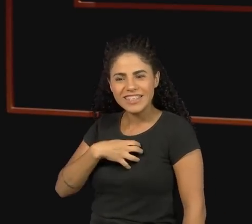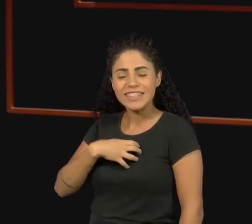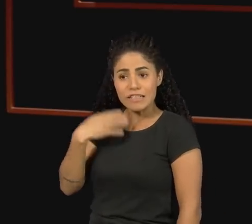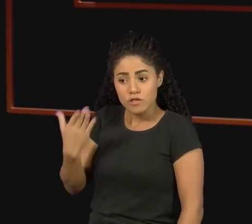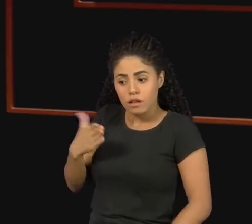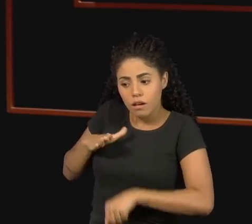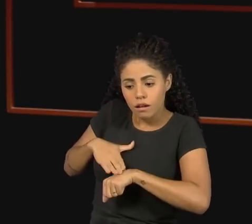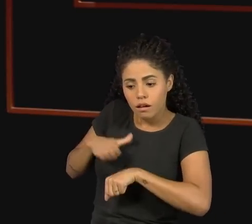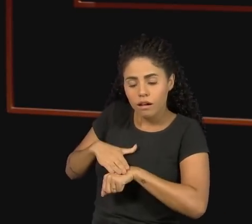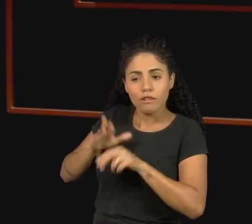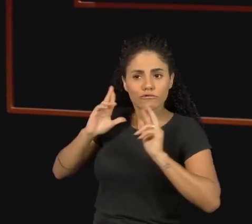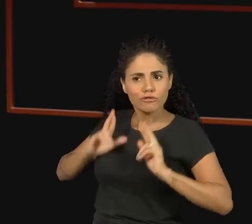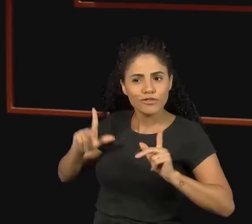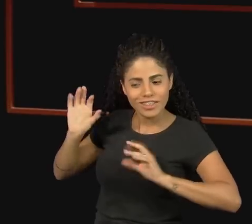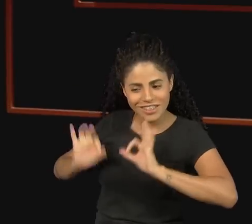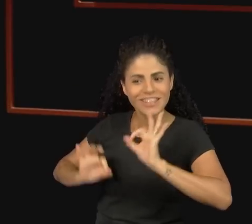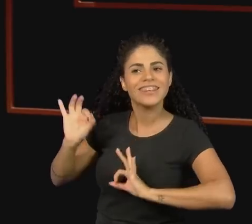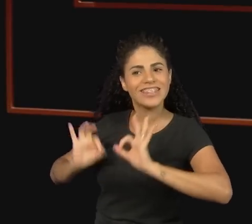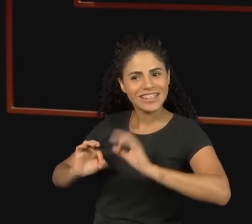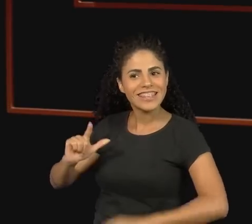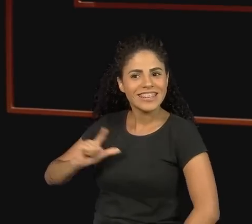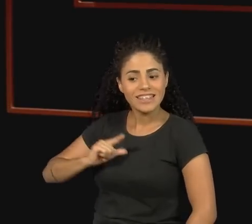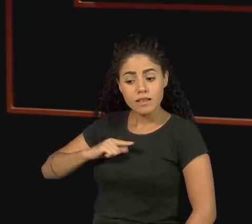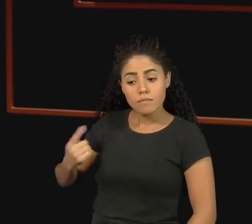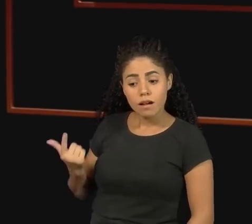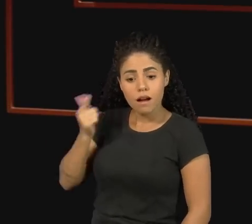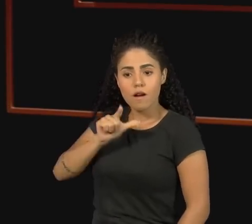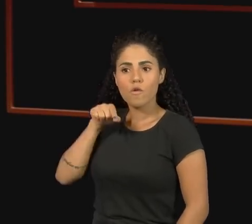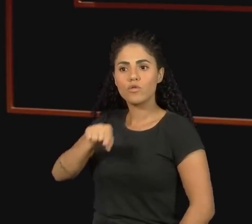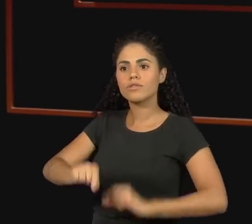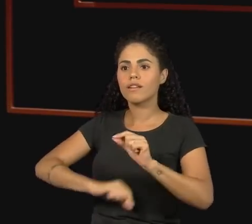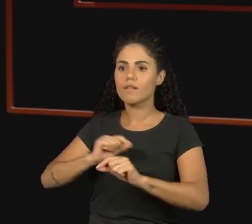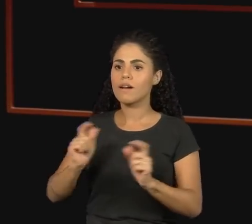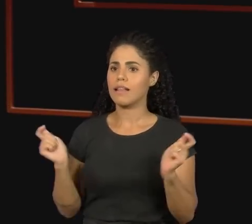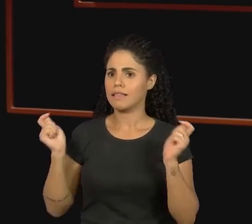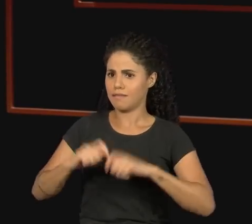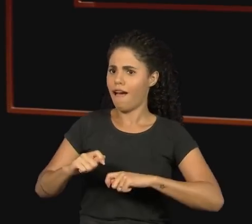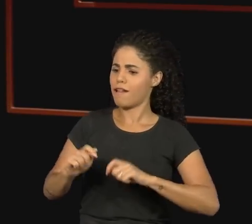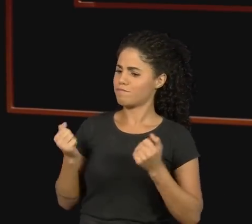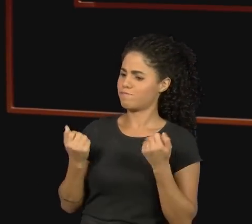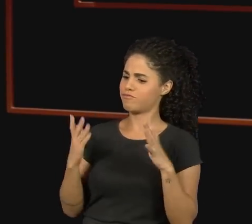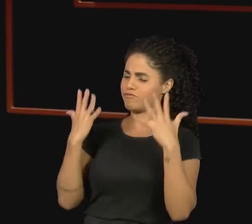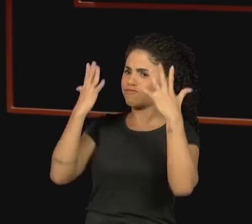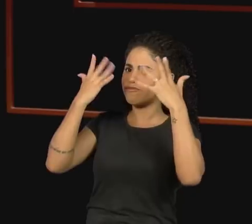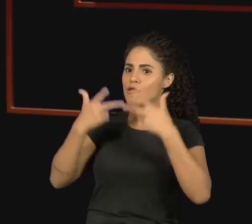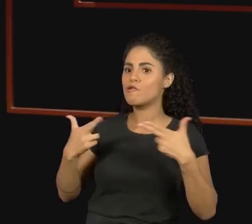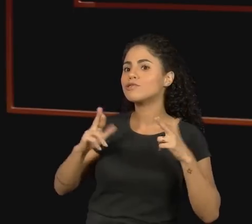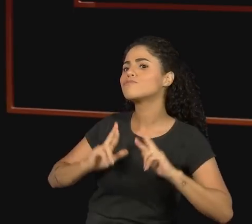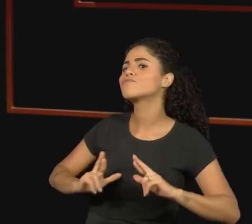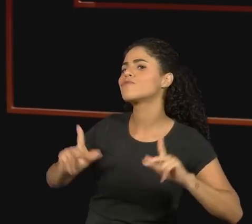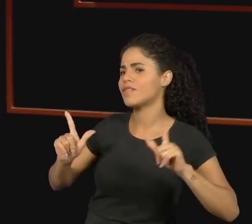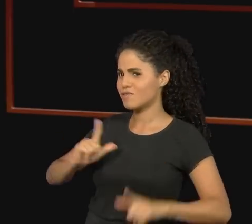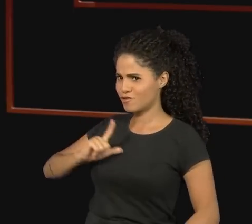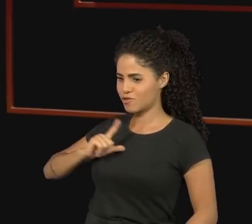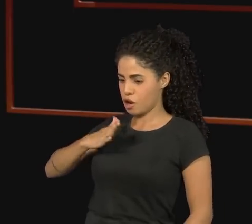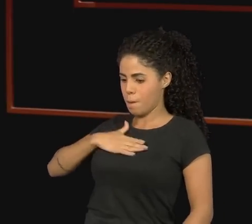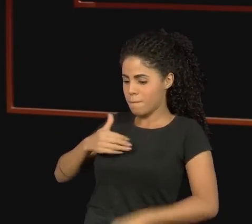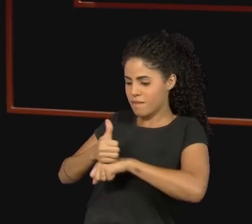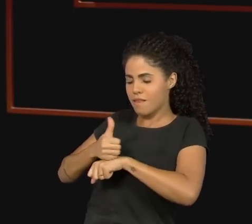de fazer projetos para que eu também seja contemplado com coisas diferentes na minha carreira,